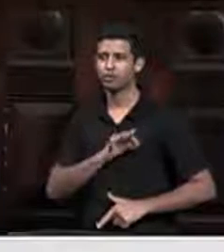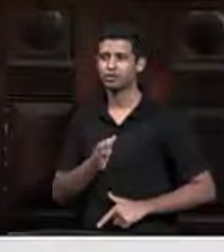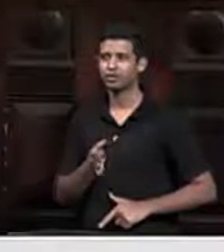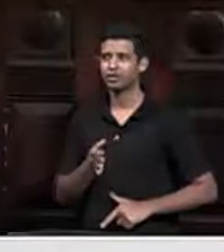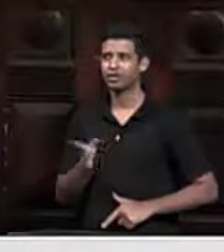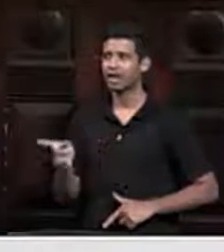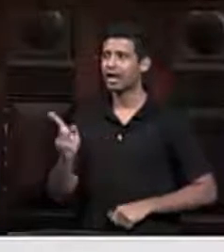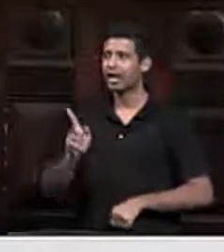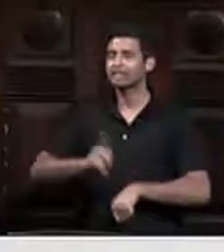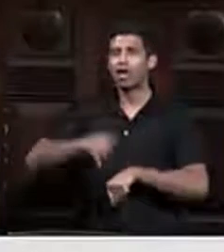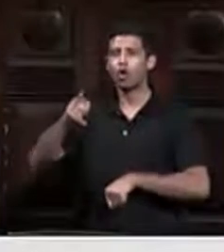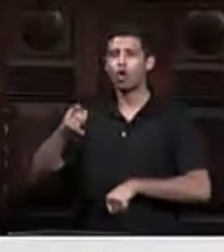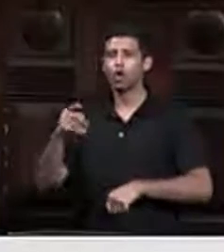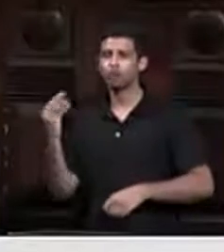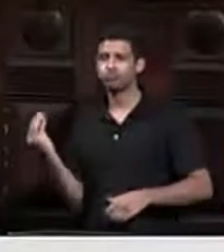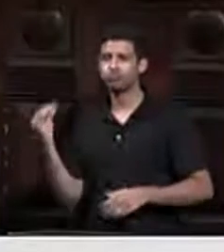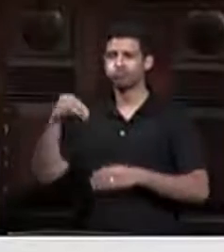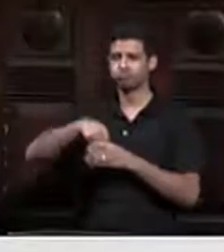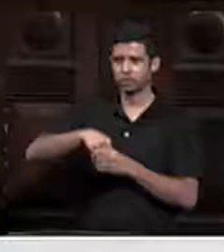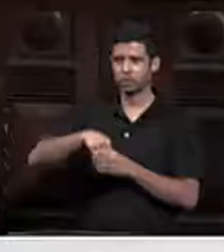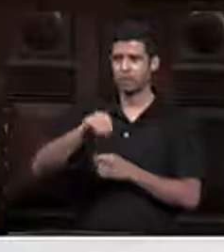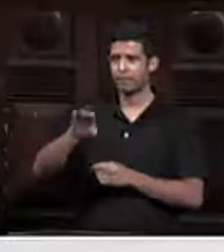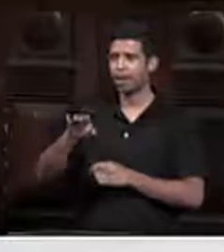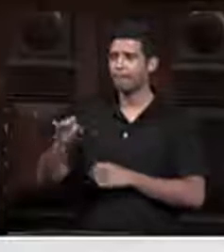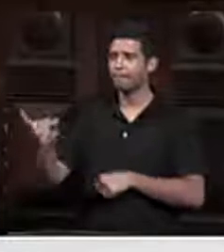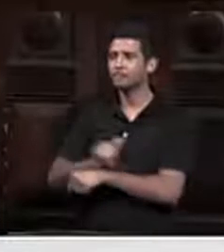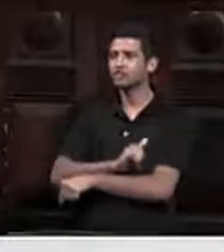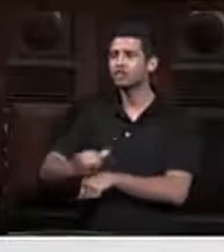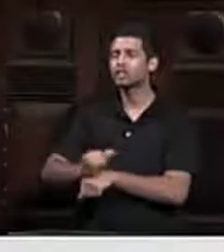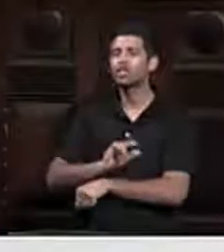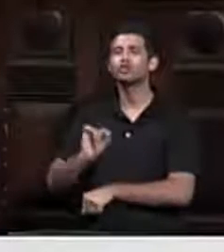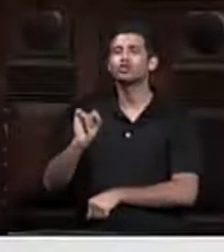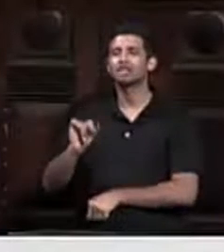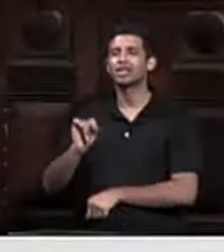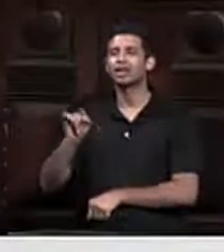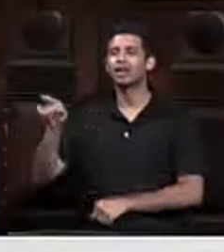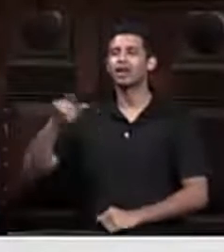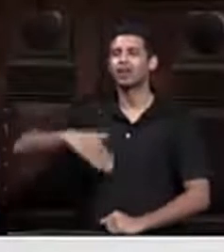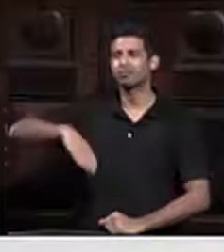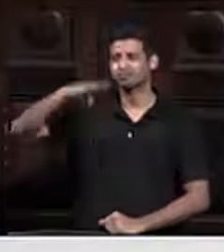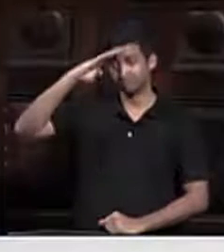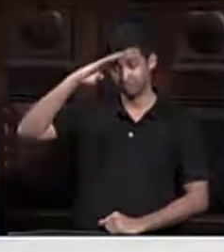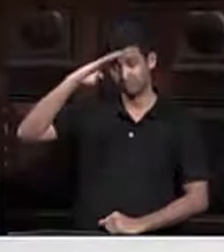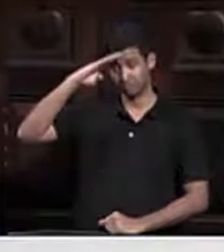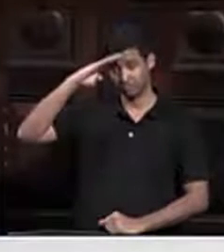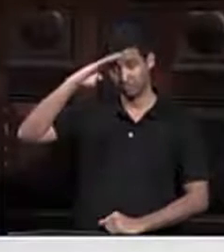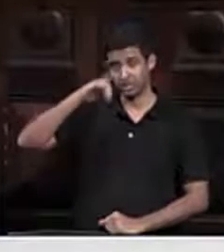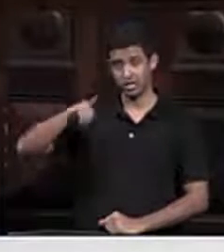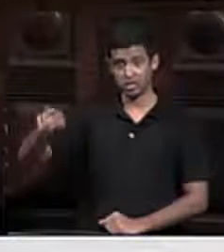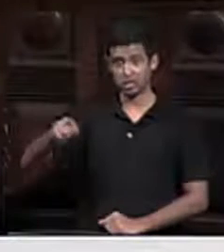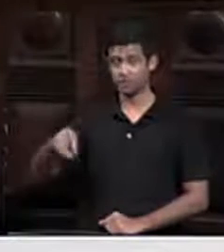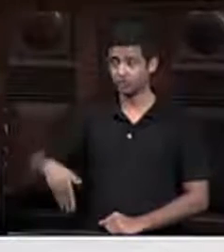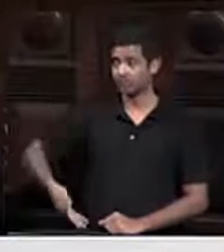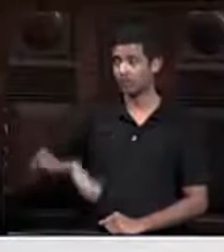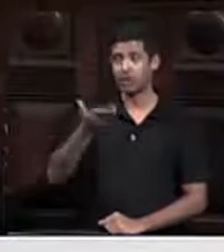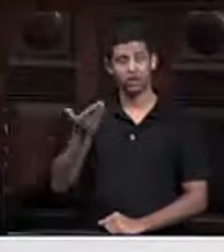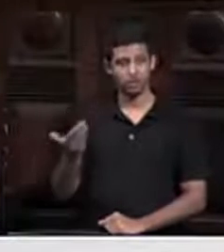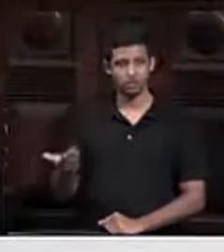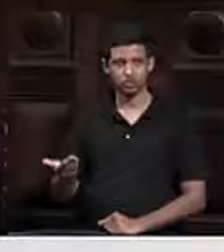dinâmica implementada pela intervenção militar, em que o confronto está à